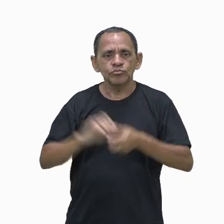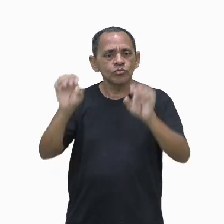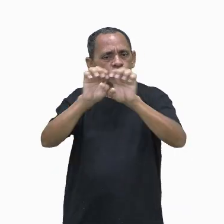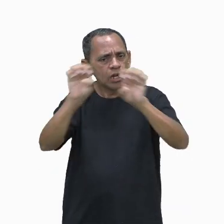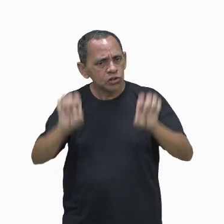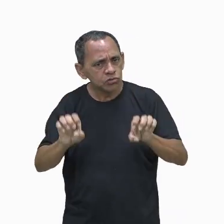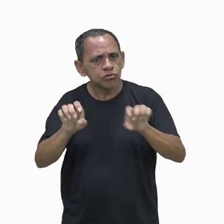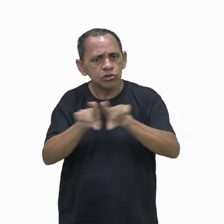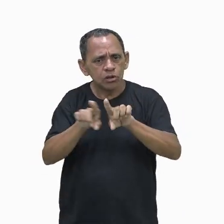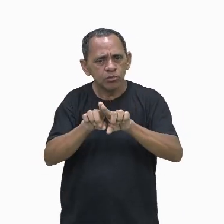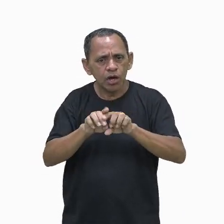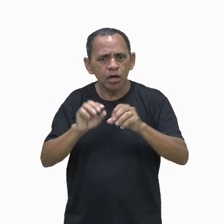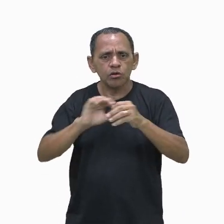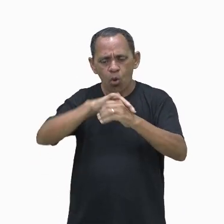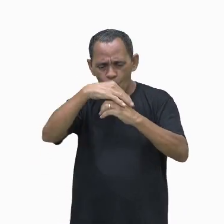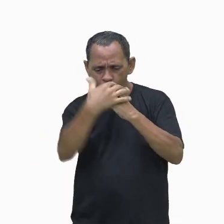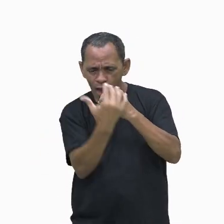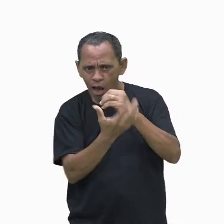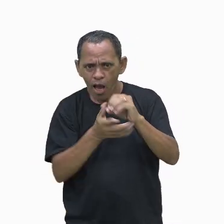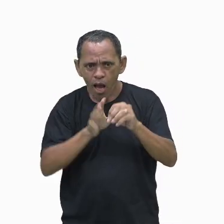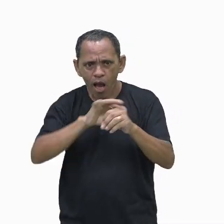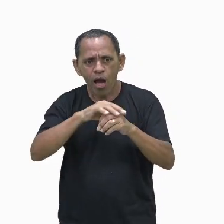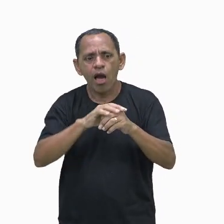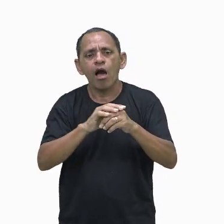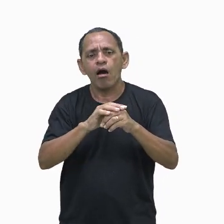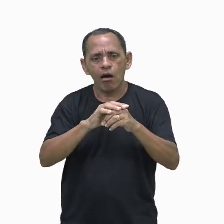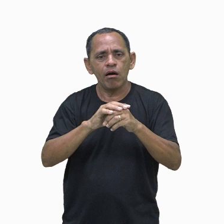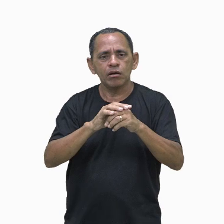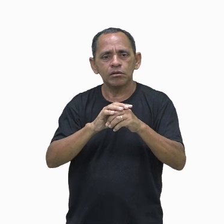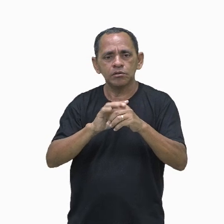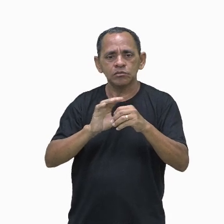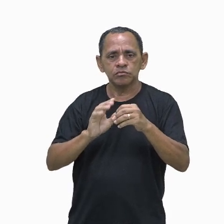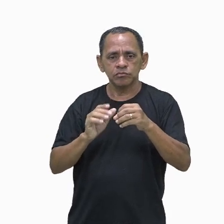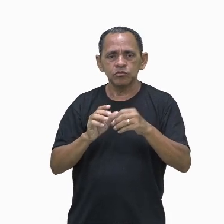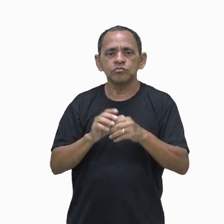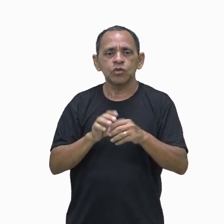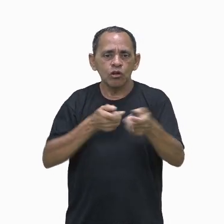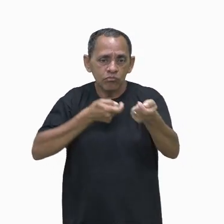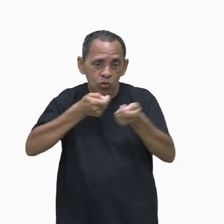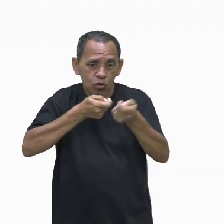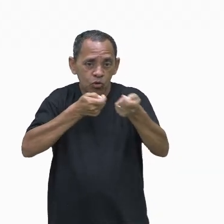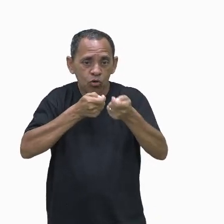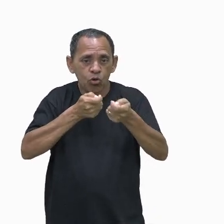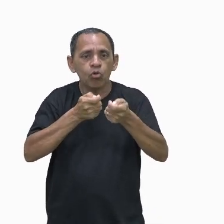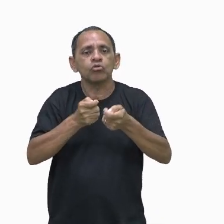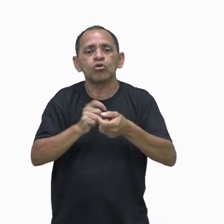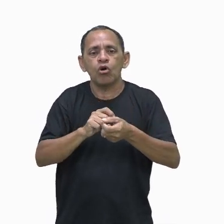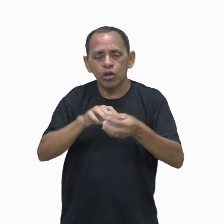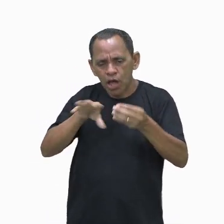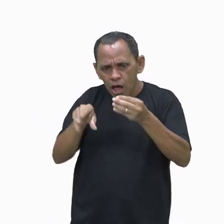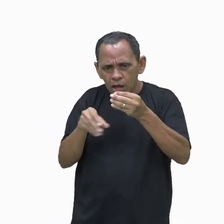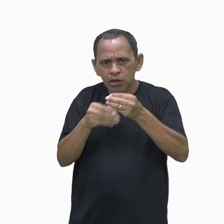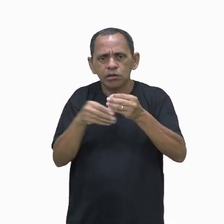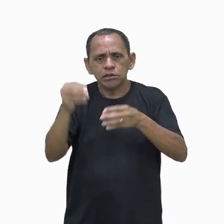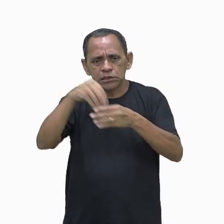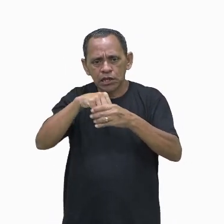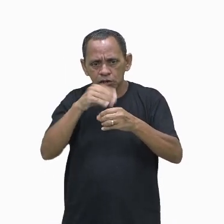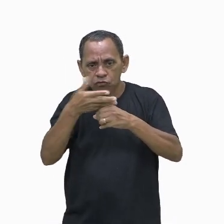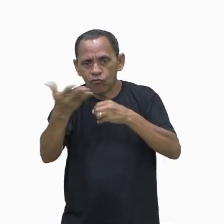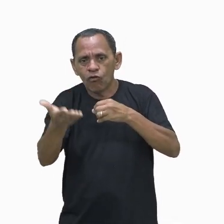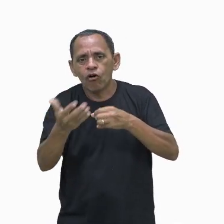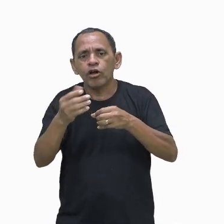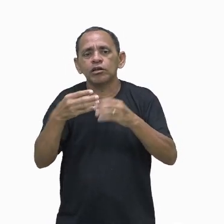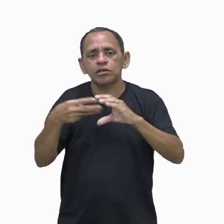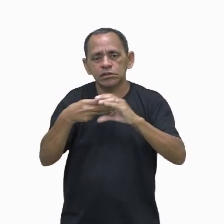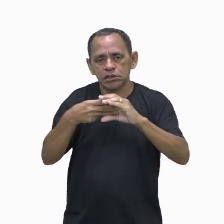das membranas celulares, onde formam uma bicamada lipídica que regula o fluxo de substâncias dentro e fora da